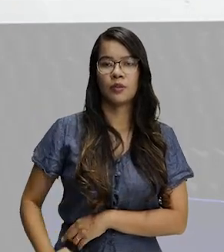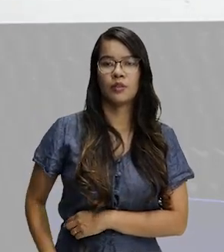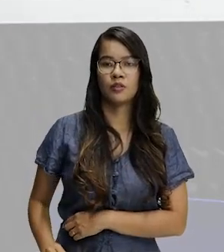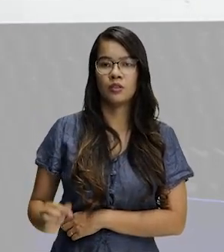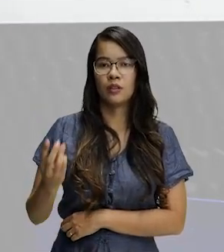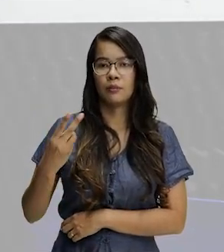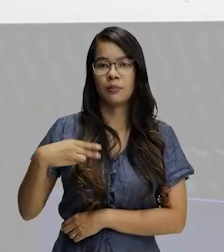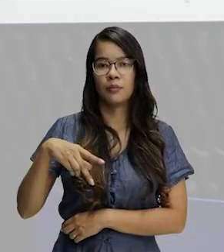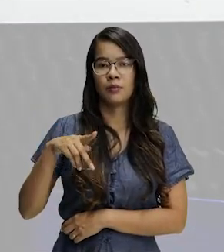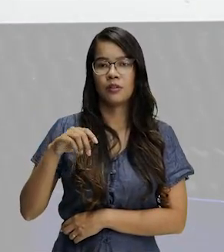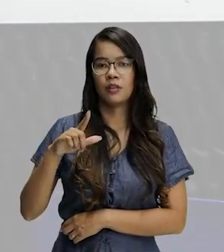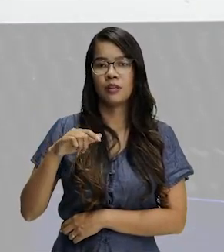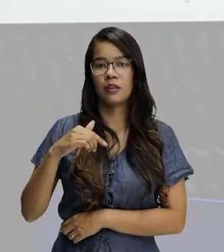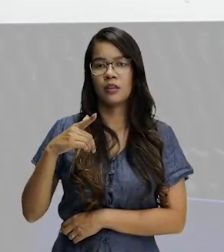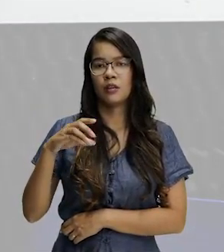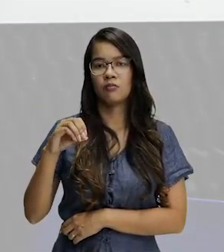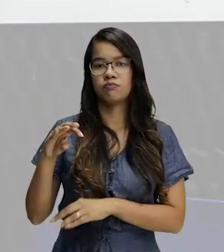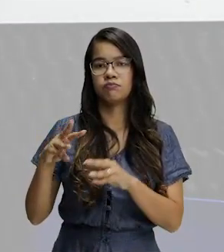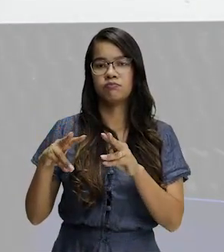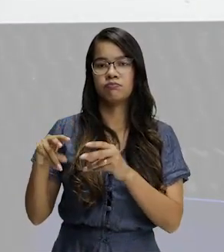terras arrasadas.